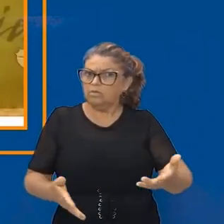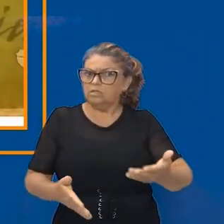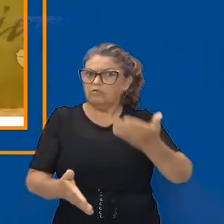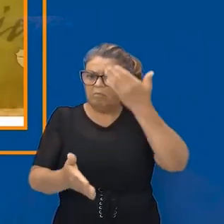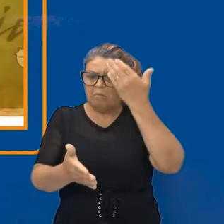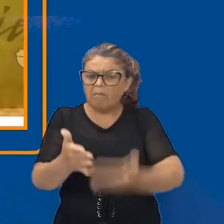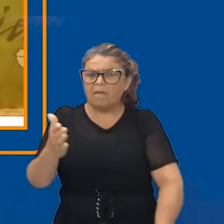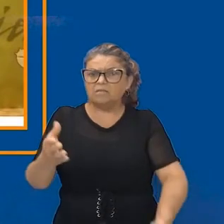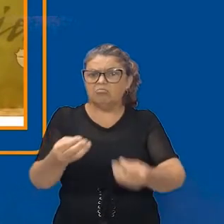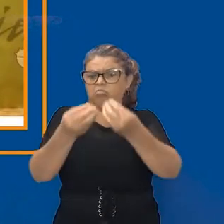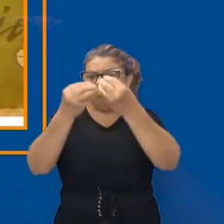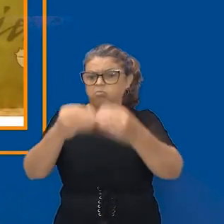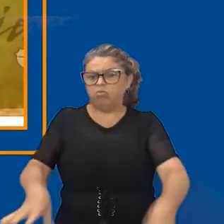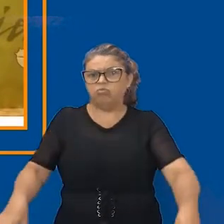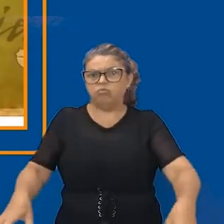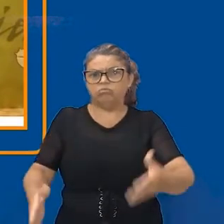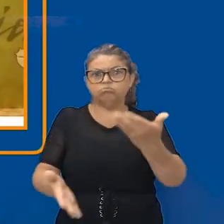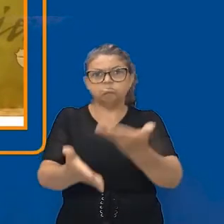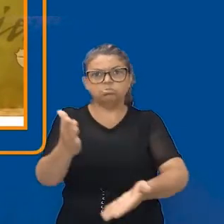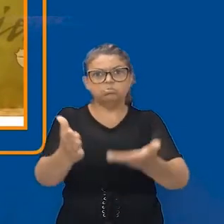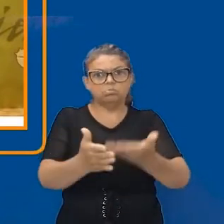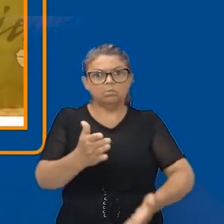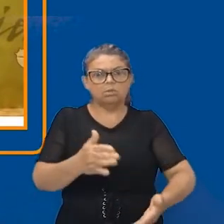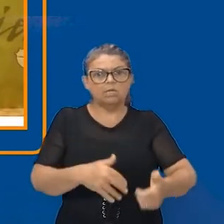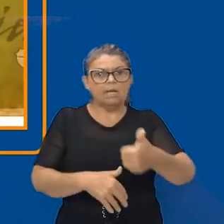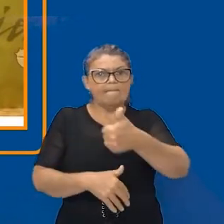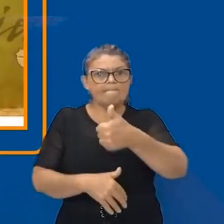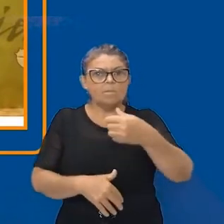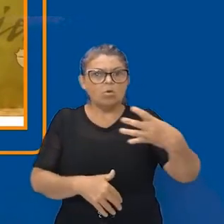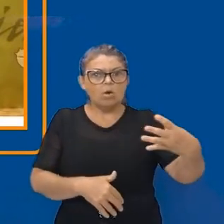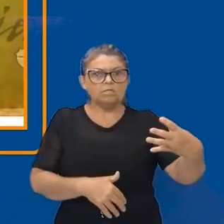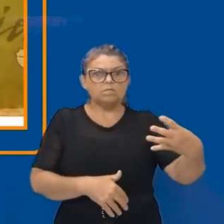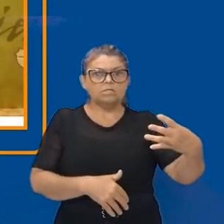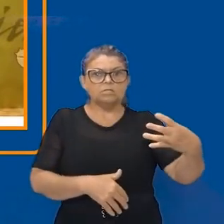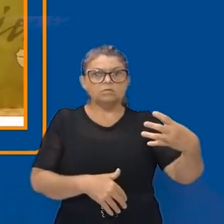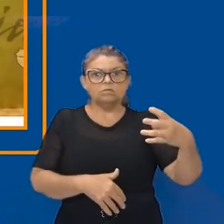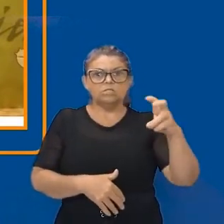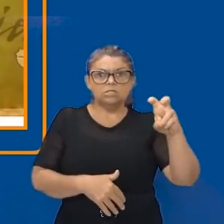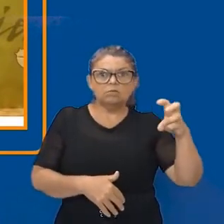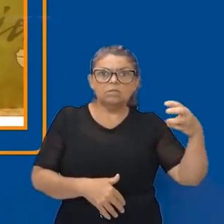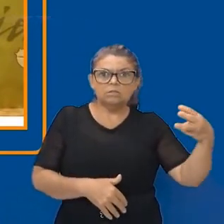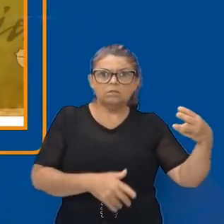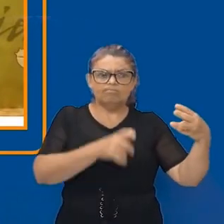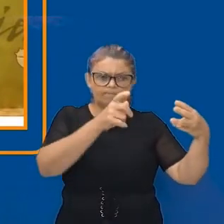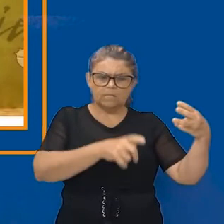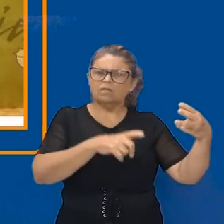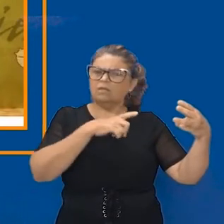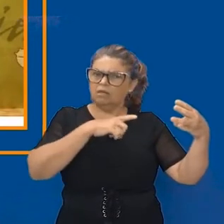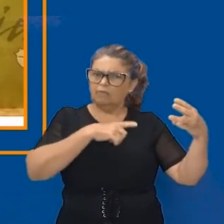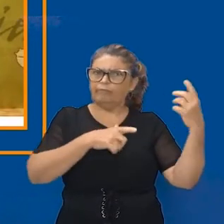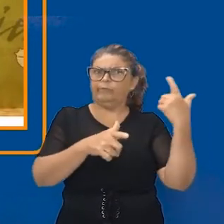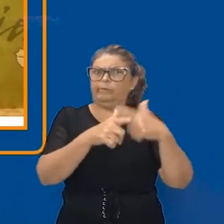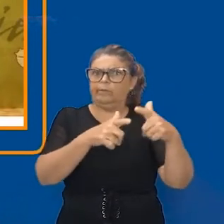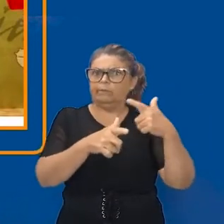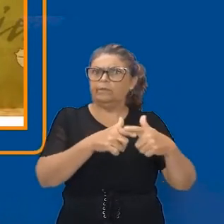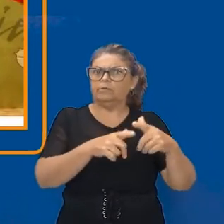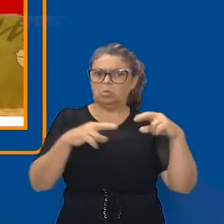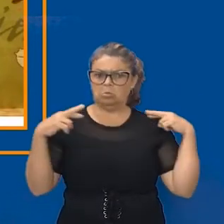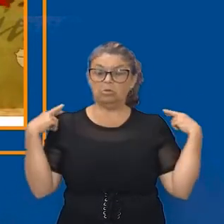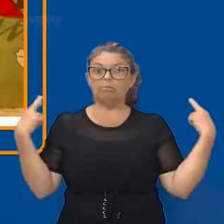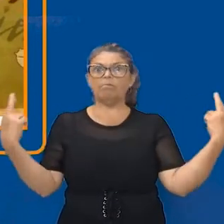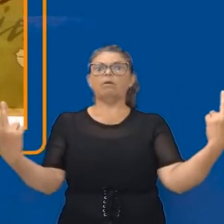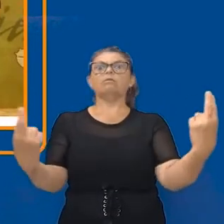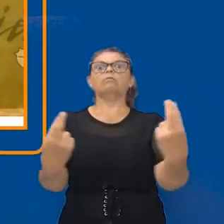prejudicada pelo monopólio italiano. Em 1453, ocorreu outro problema. O Império